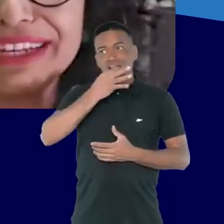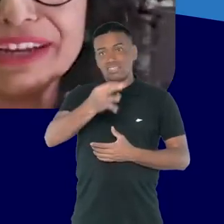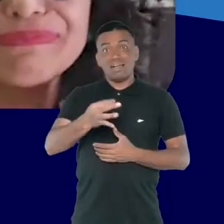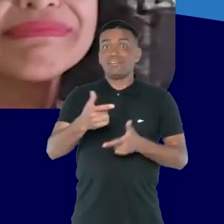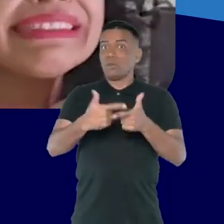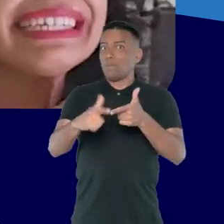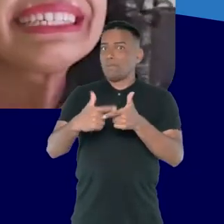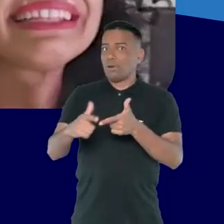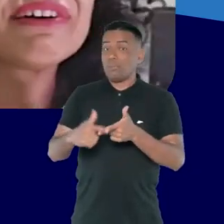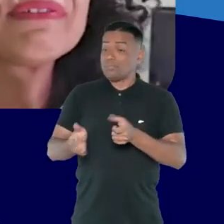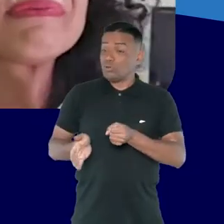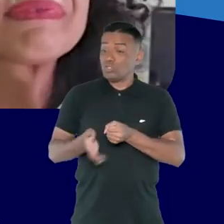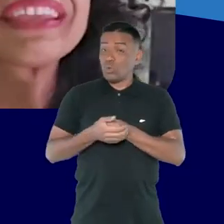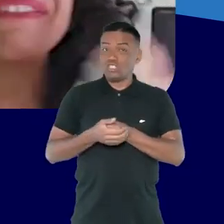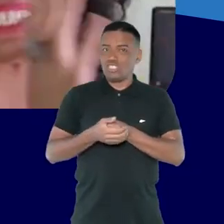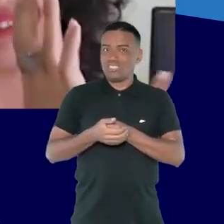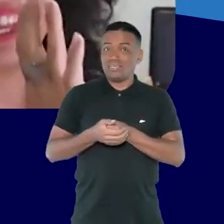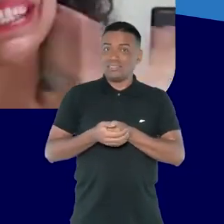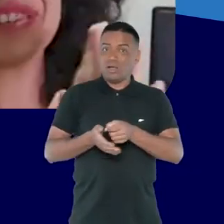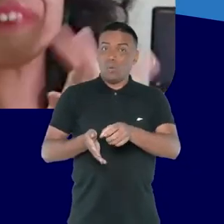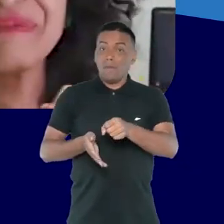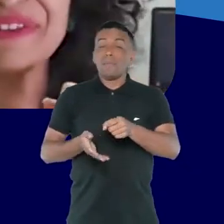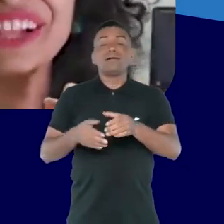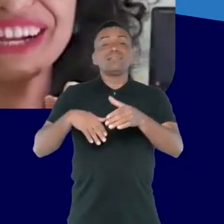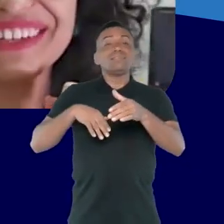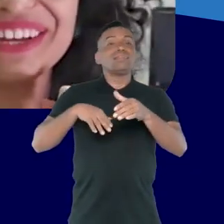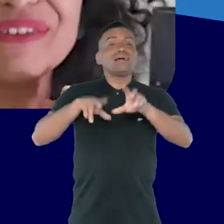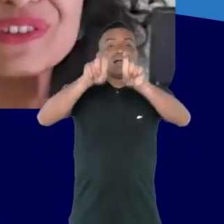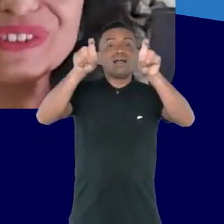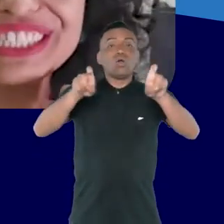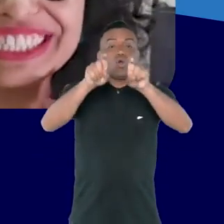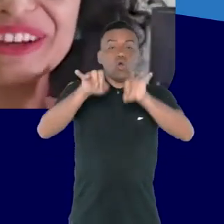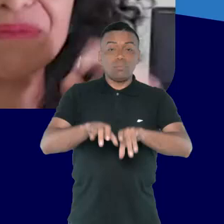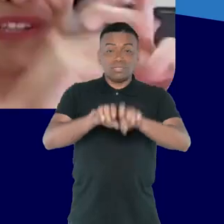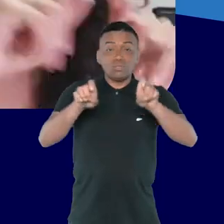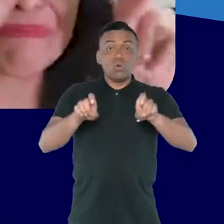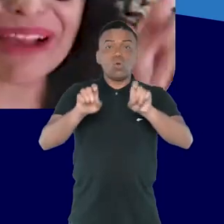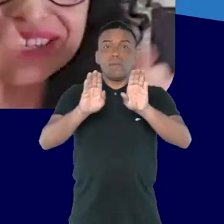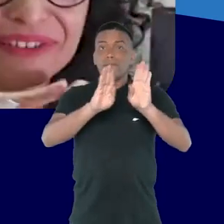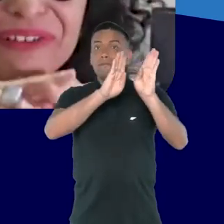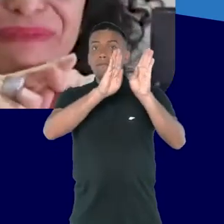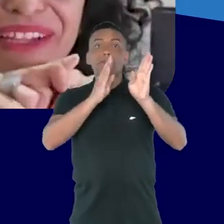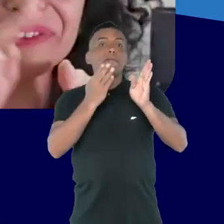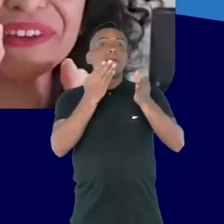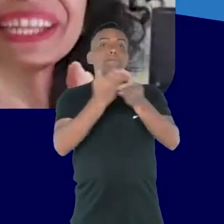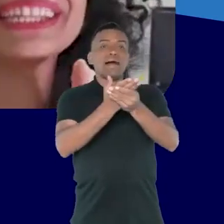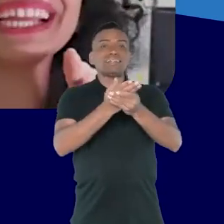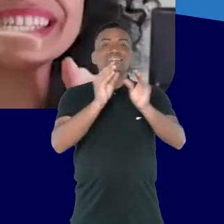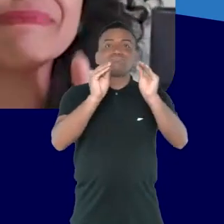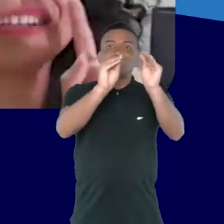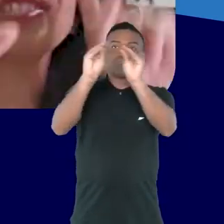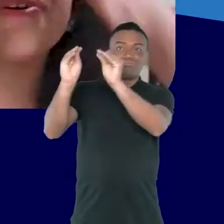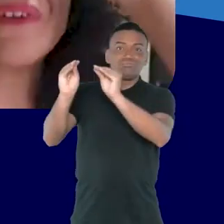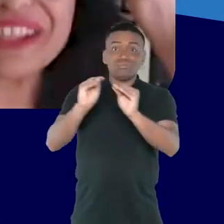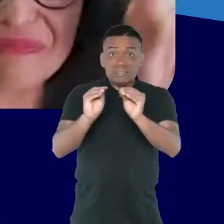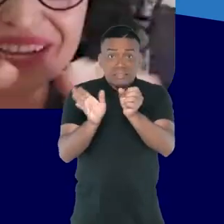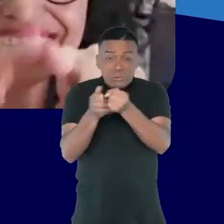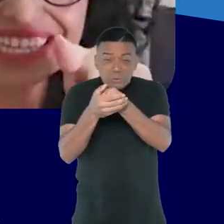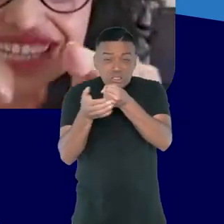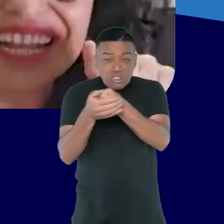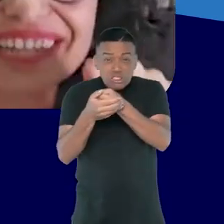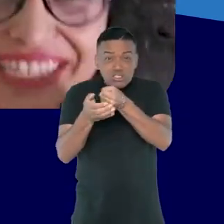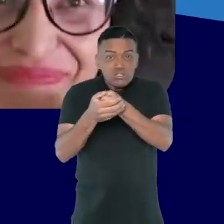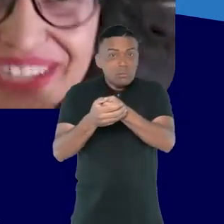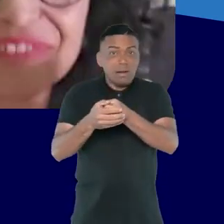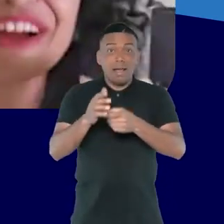o que eu estava lendo. Então, eu achava que eles iam ver um problema, então eu escondia. Eu lembro que eu tinha uma pasta no computador, dentro dessa pasta tinha outra